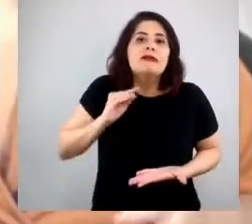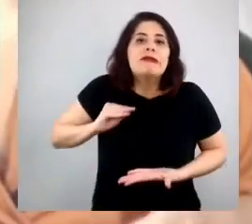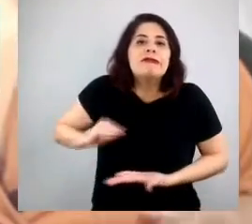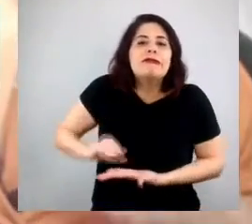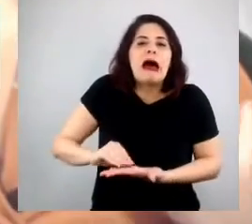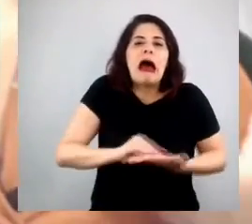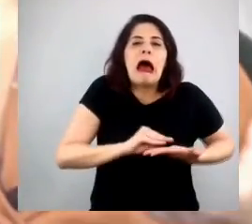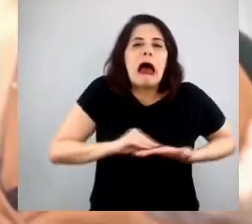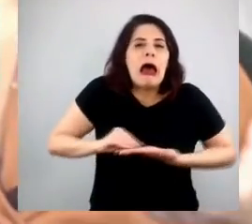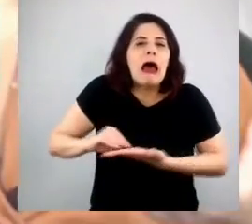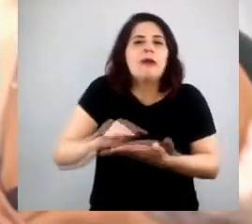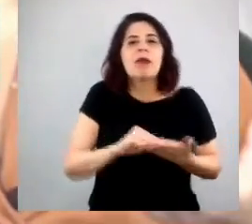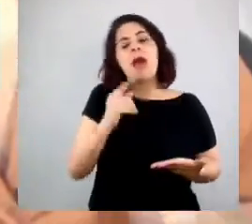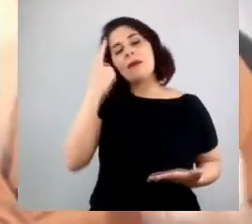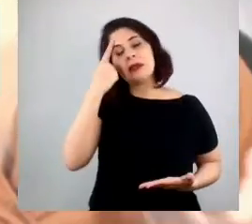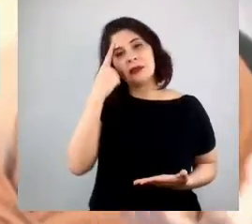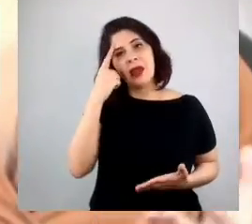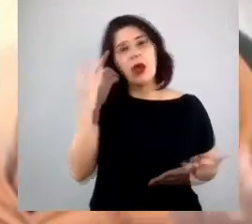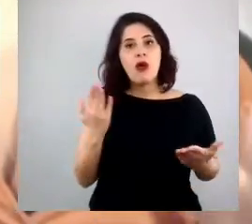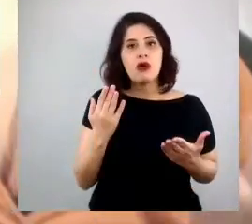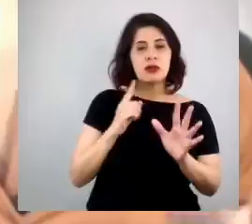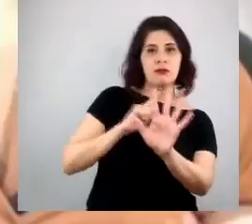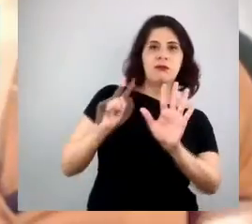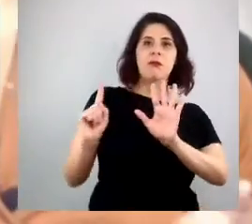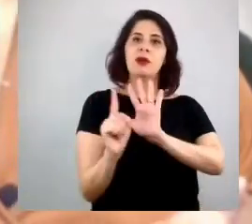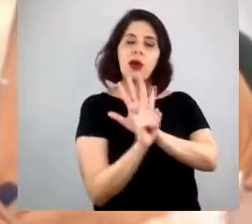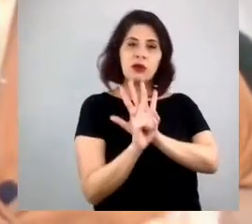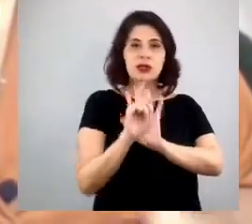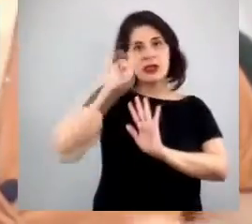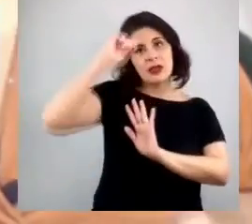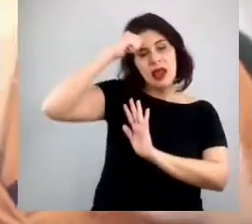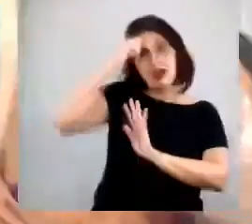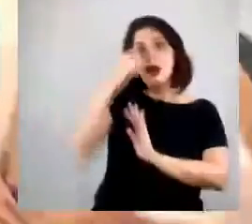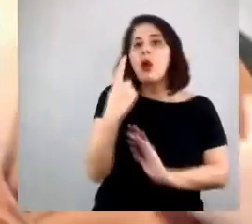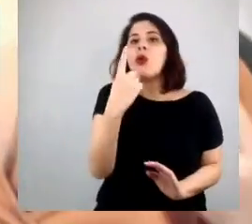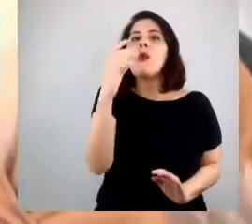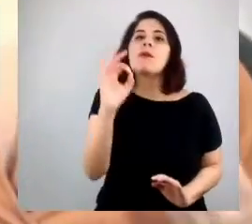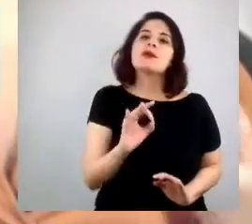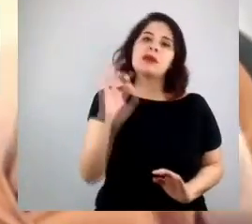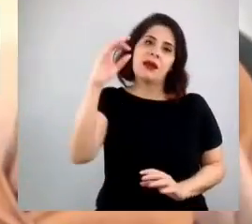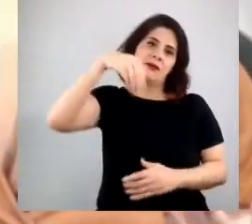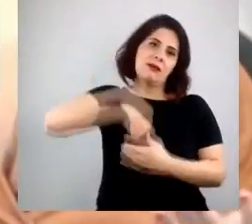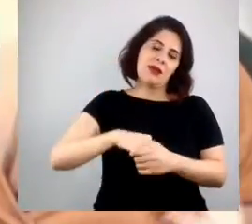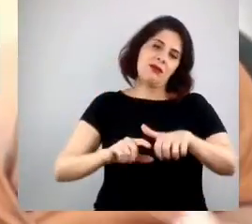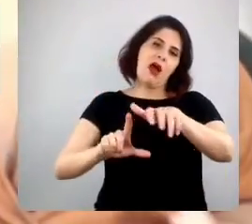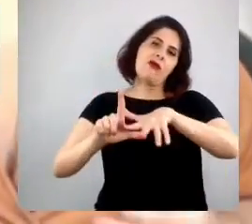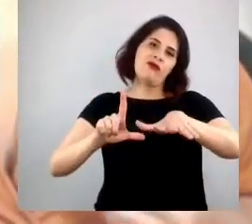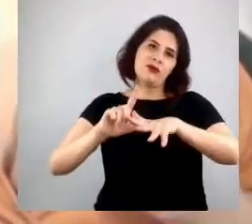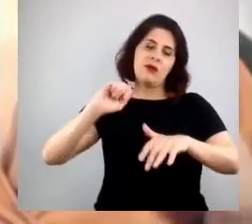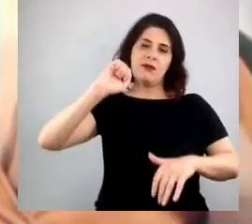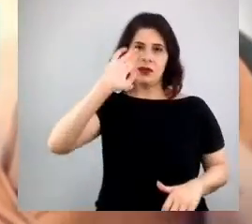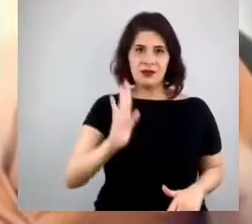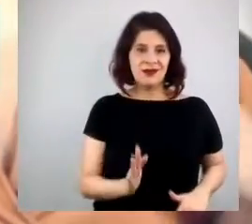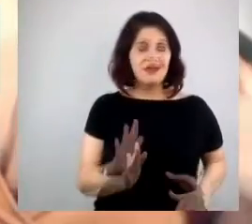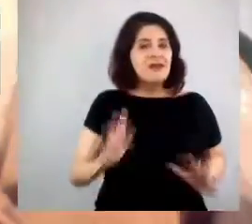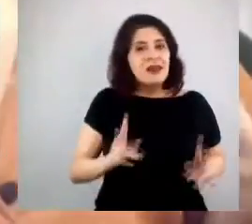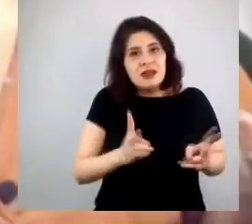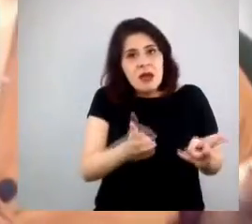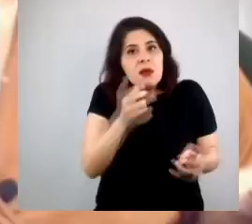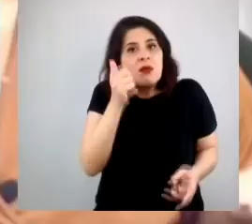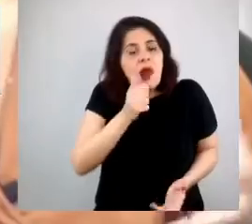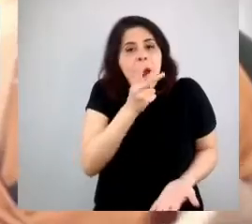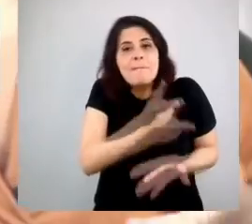das protagonistas negras estão aí no mercado do audiovisual brasileiro, sendo que essas mesmas mulheres compõem o